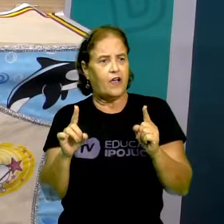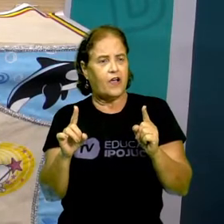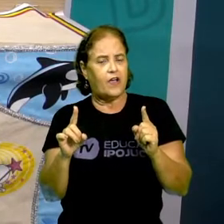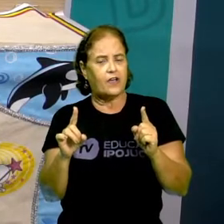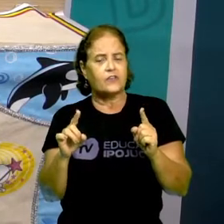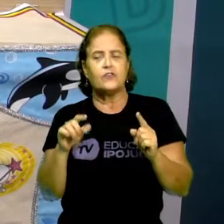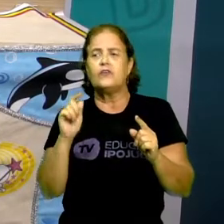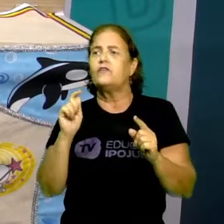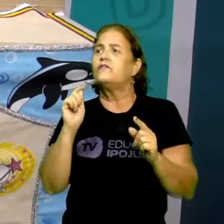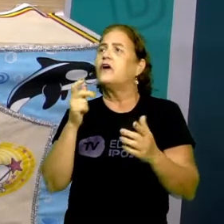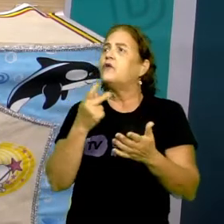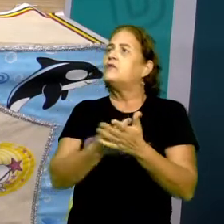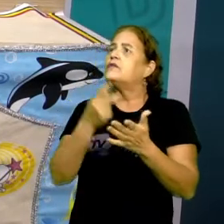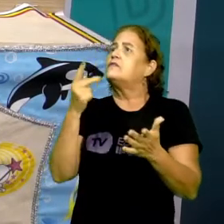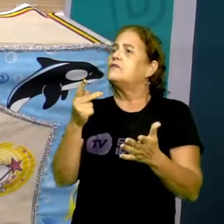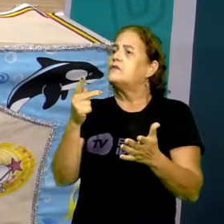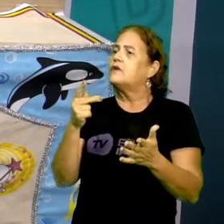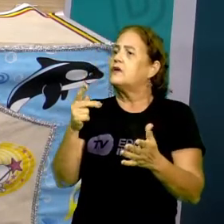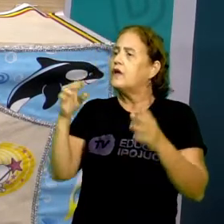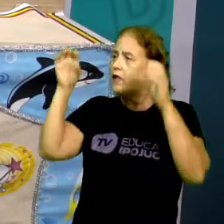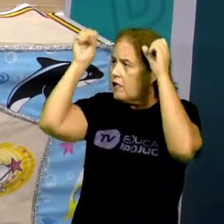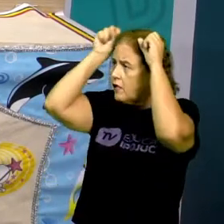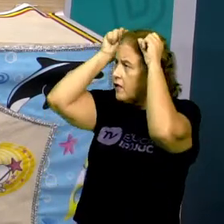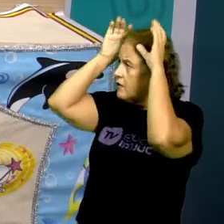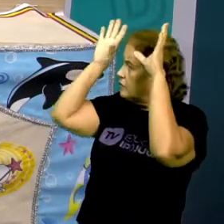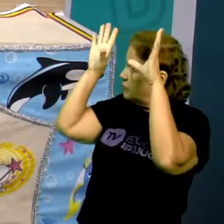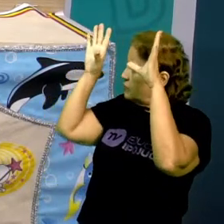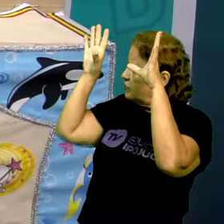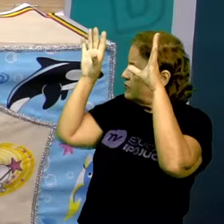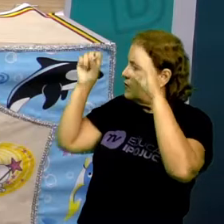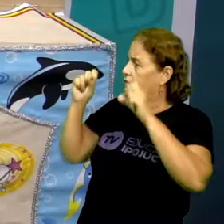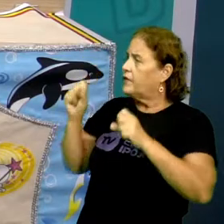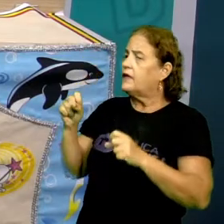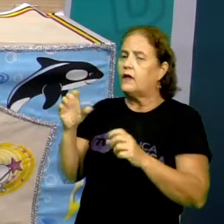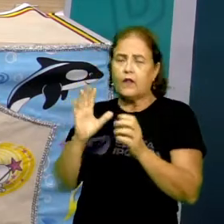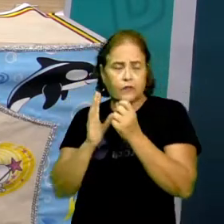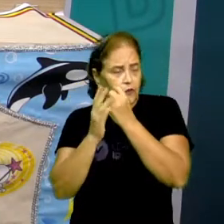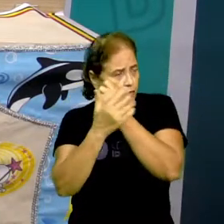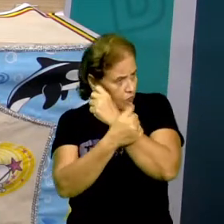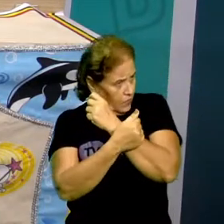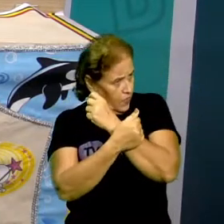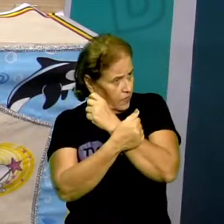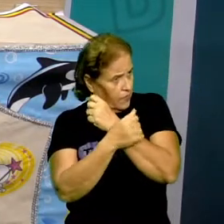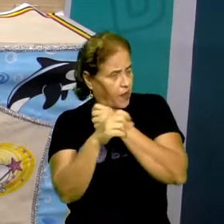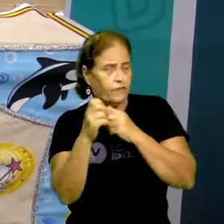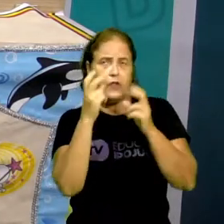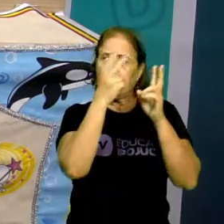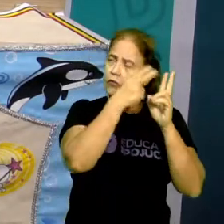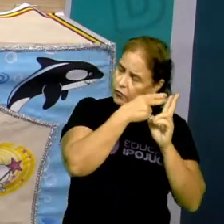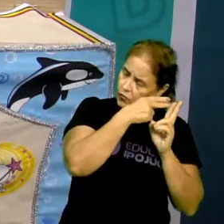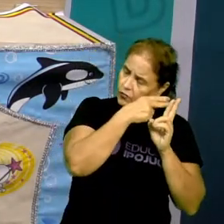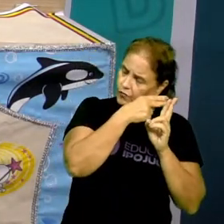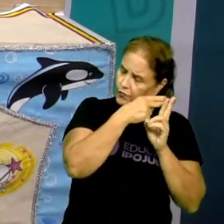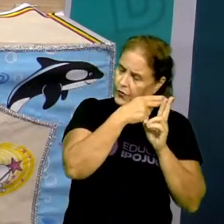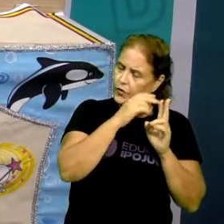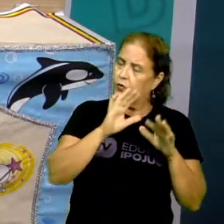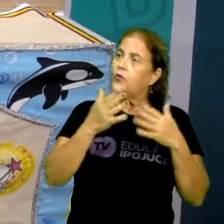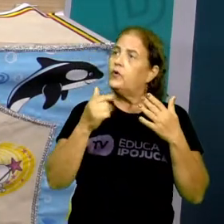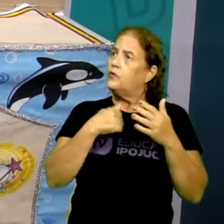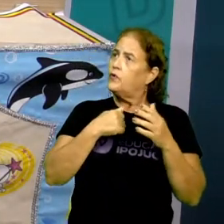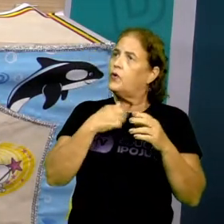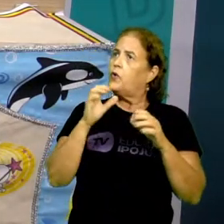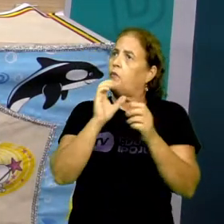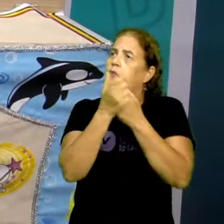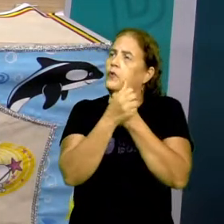tu acha que vai acontecer com ela? Tá enrolada? Ela tá enrolada. Vai dormir. Quando eu me enrolo, eu durmo. Não,